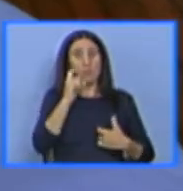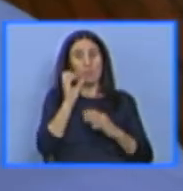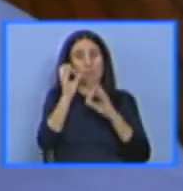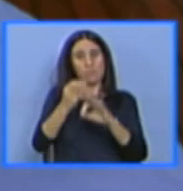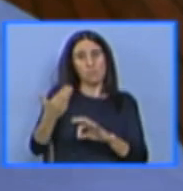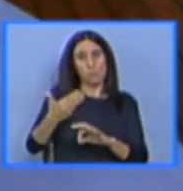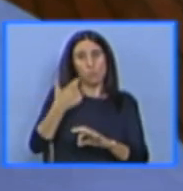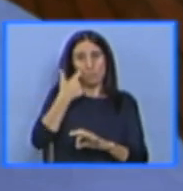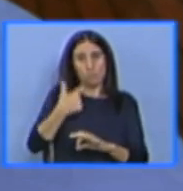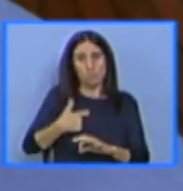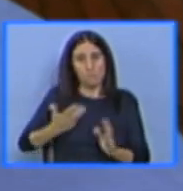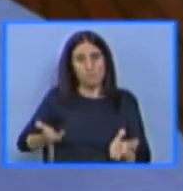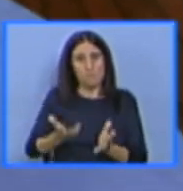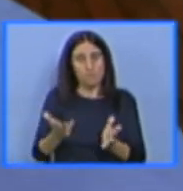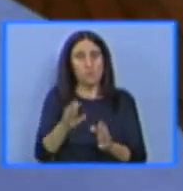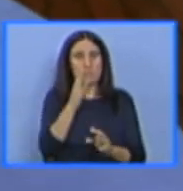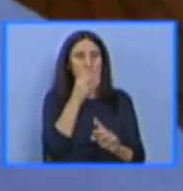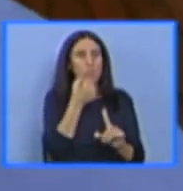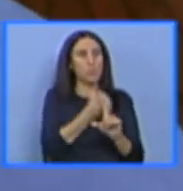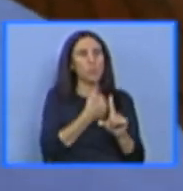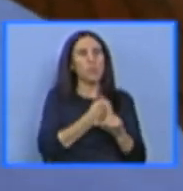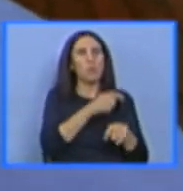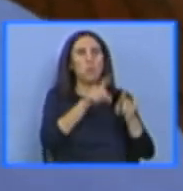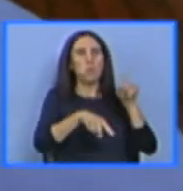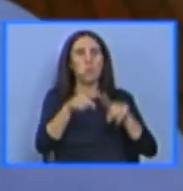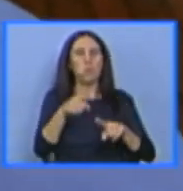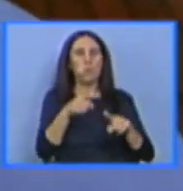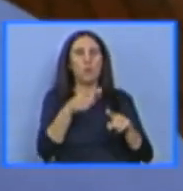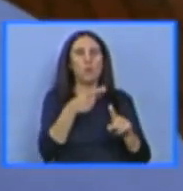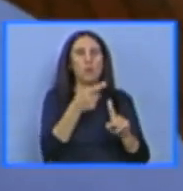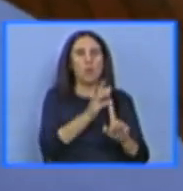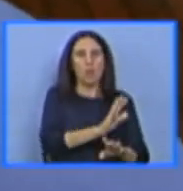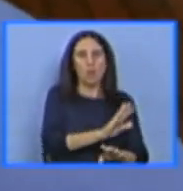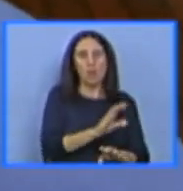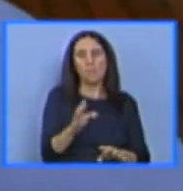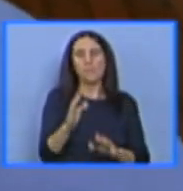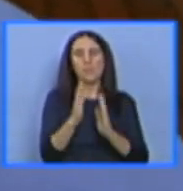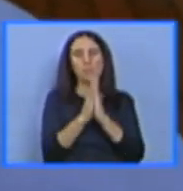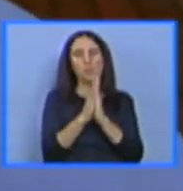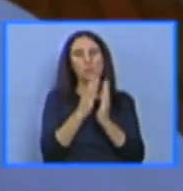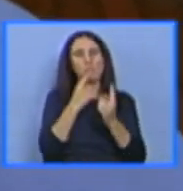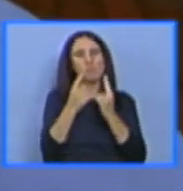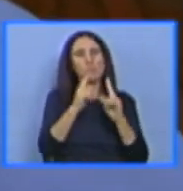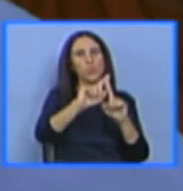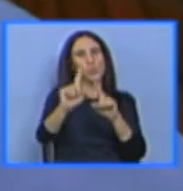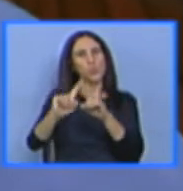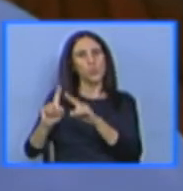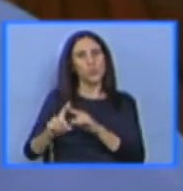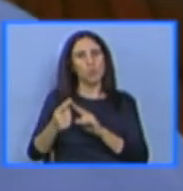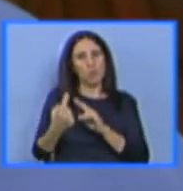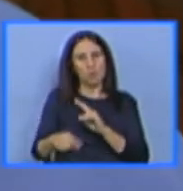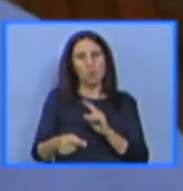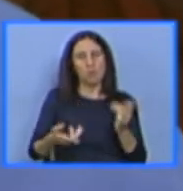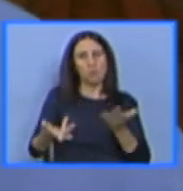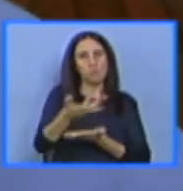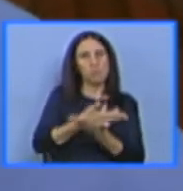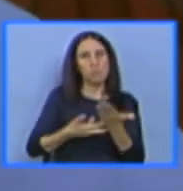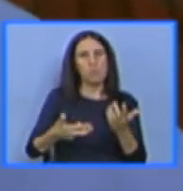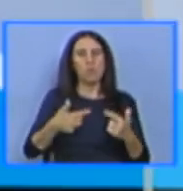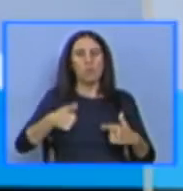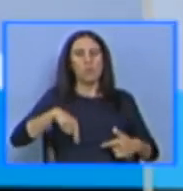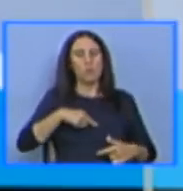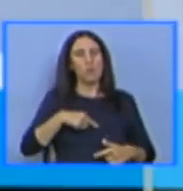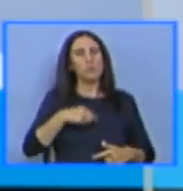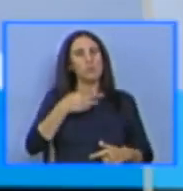direitos humanos, na luta contra as desigualdades, no diálogo interreligioso e ecuménico. Nós queremos, e